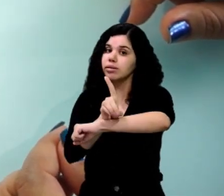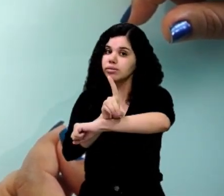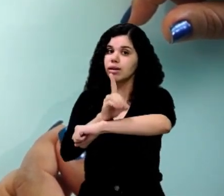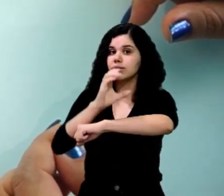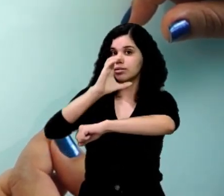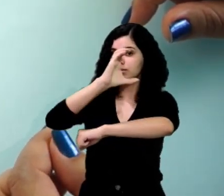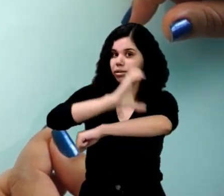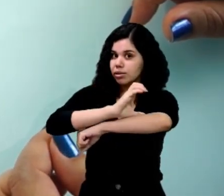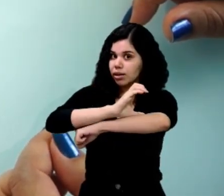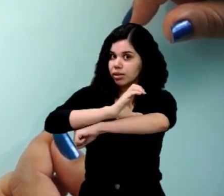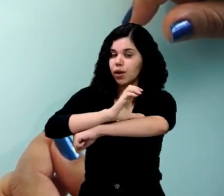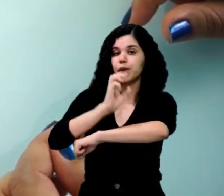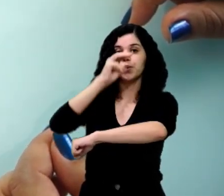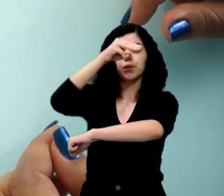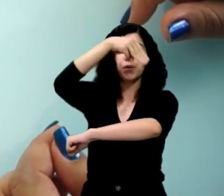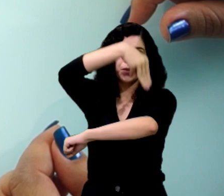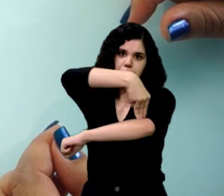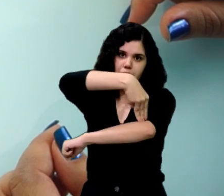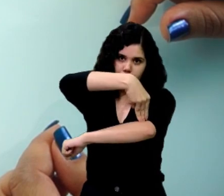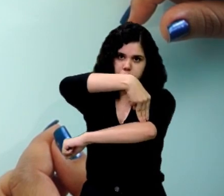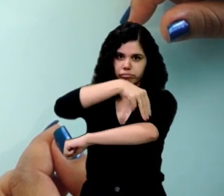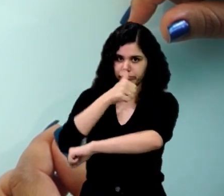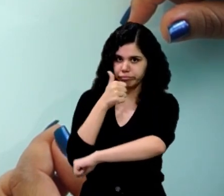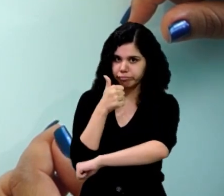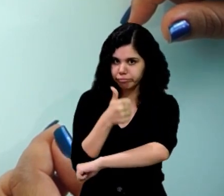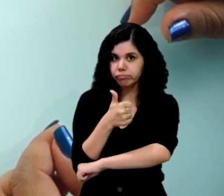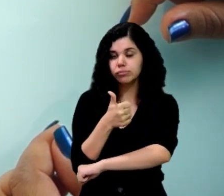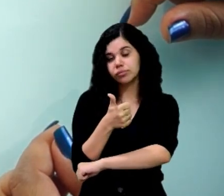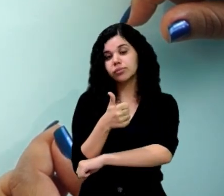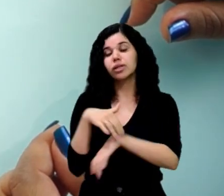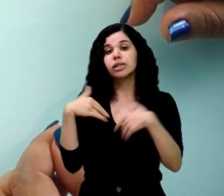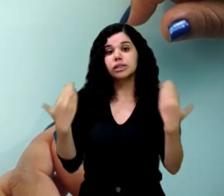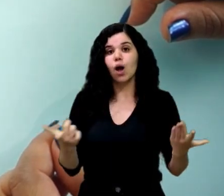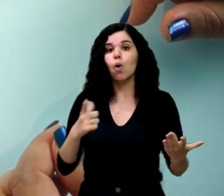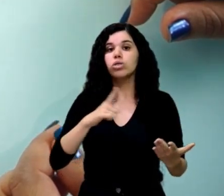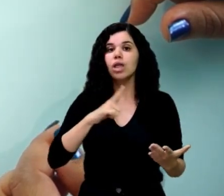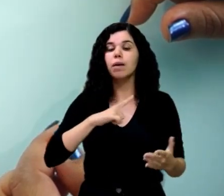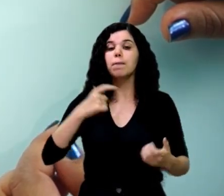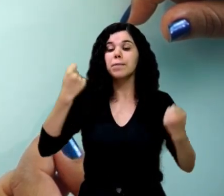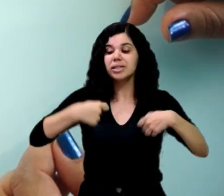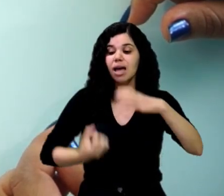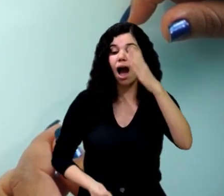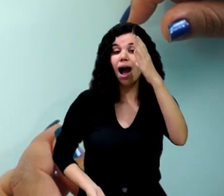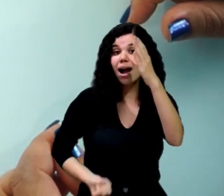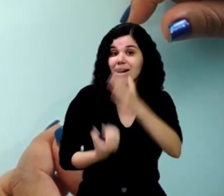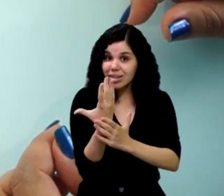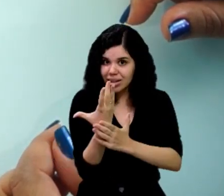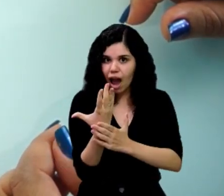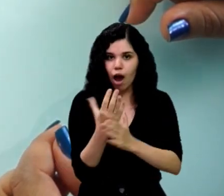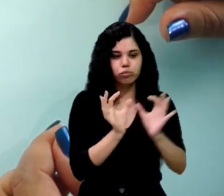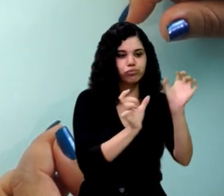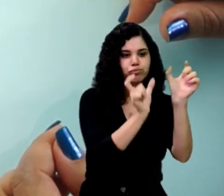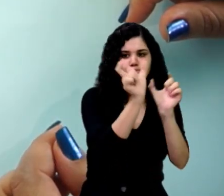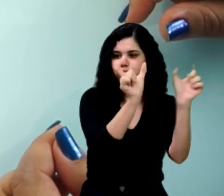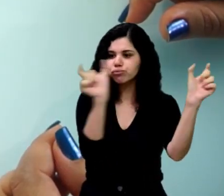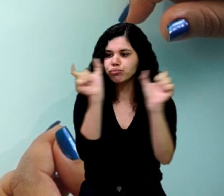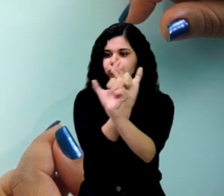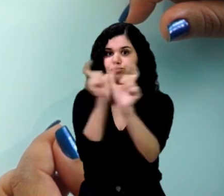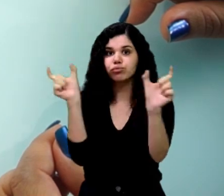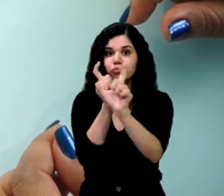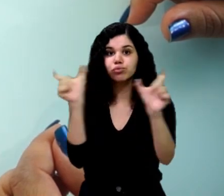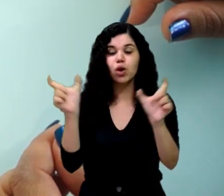a centena e a unidade de milhar. E aí, teremos que formar no quadro valor de lugar o